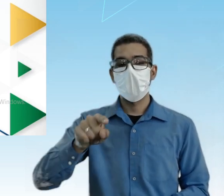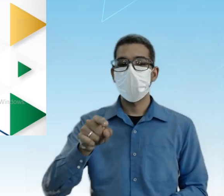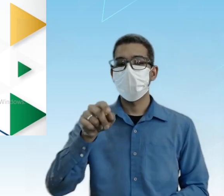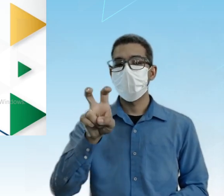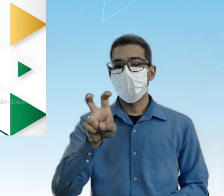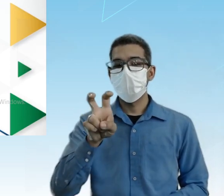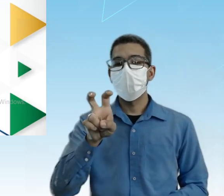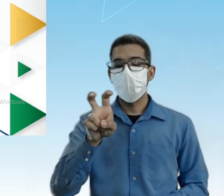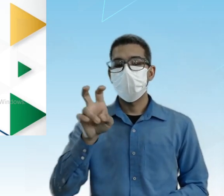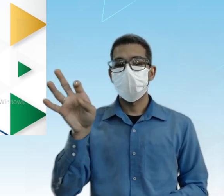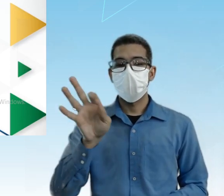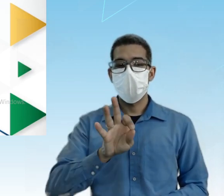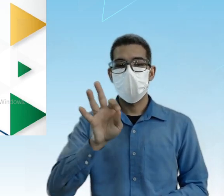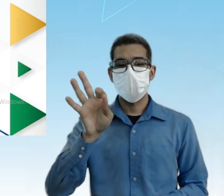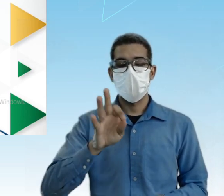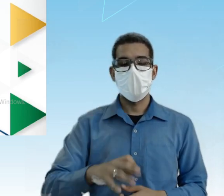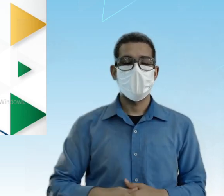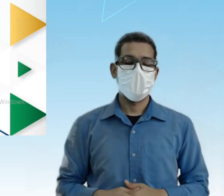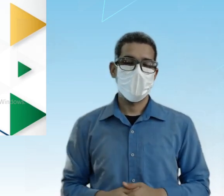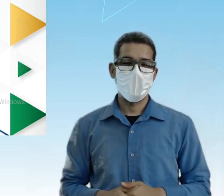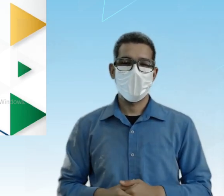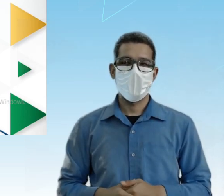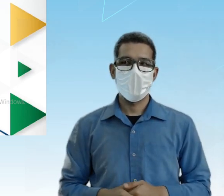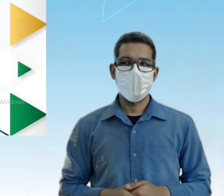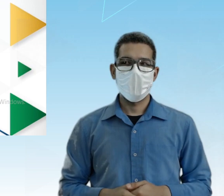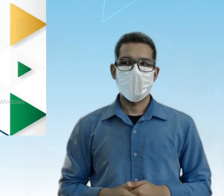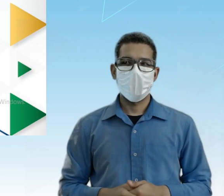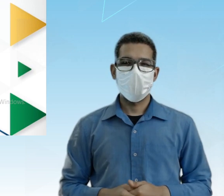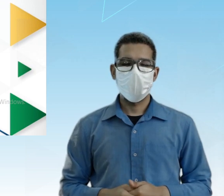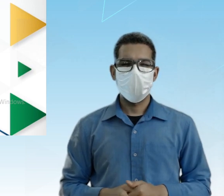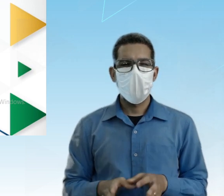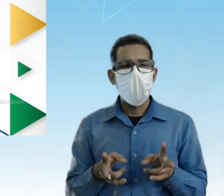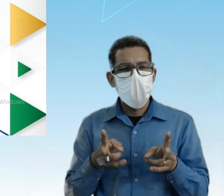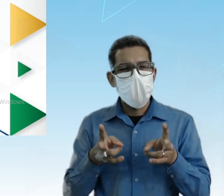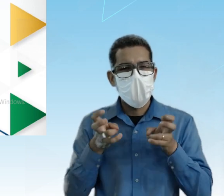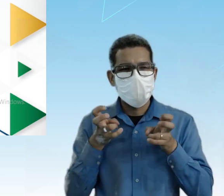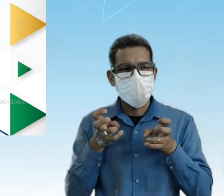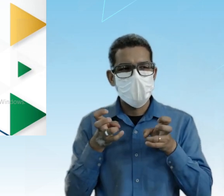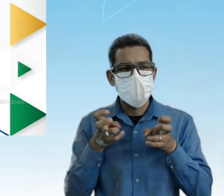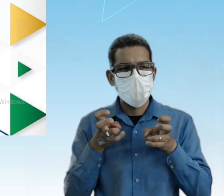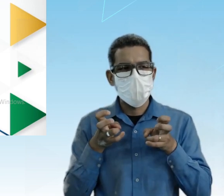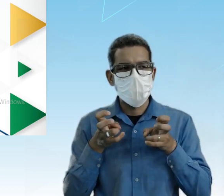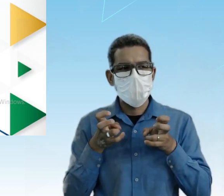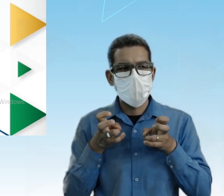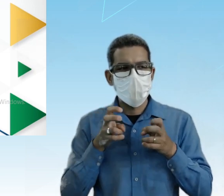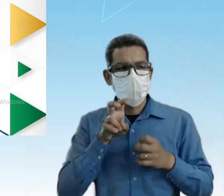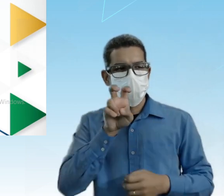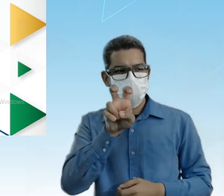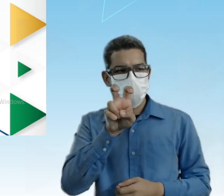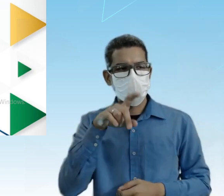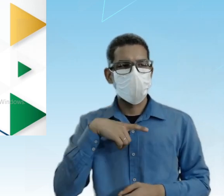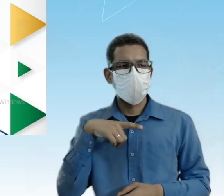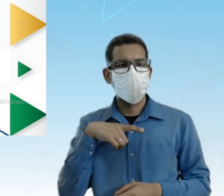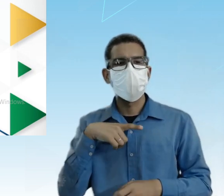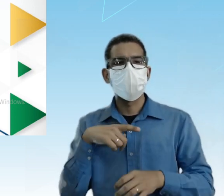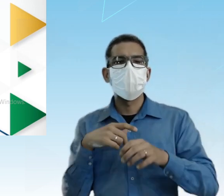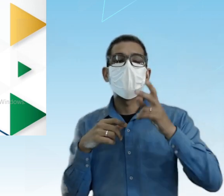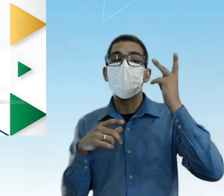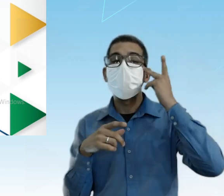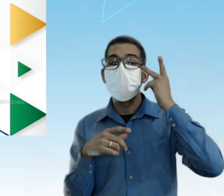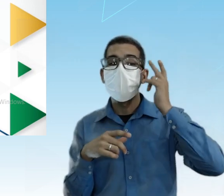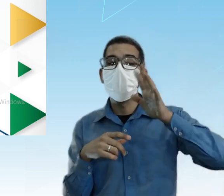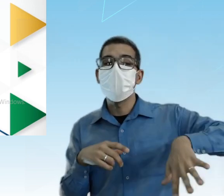47,5 habitantes por quilômetro quadrado. Perceberam aí, das 5 regiões é o Sudeste. Lembra onde é que fica São